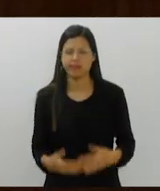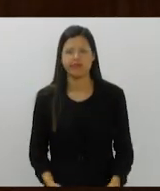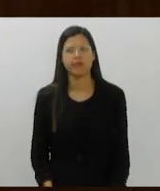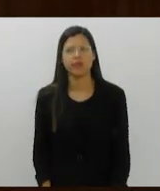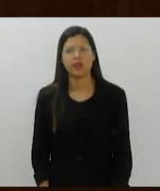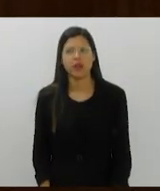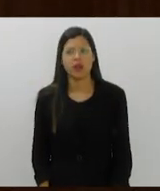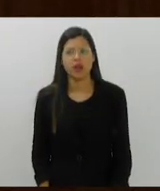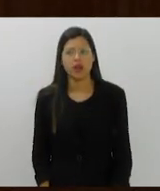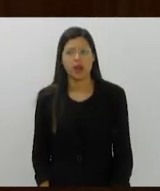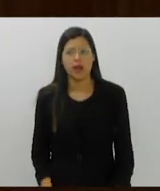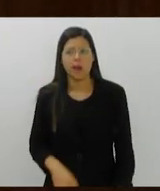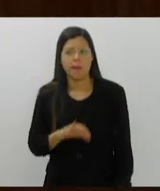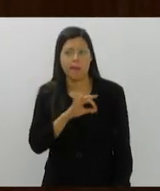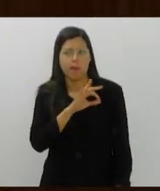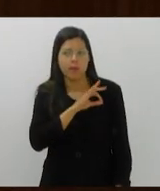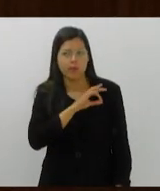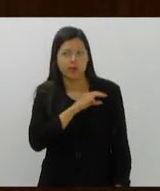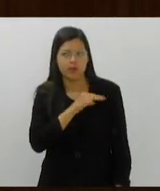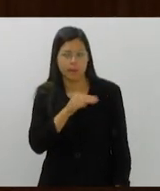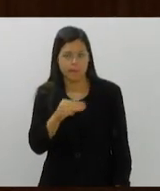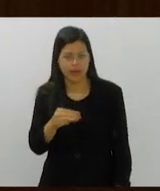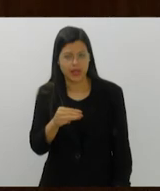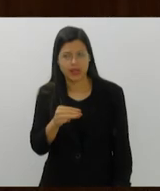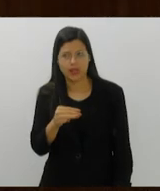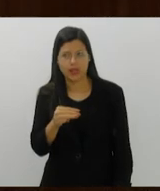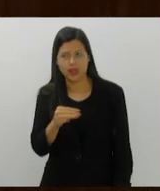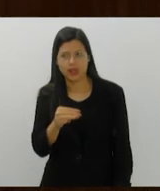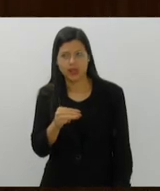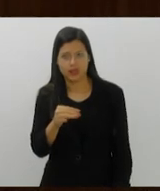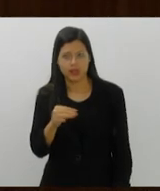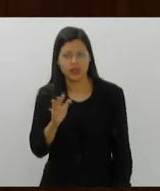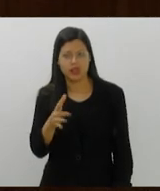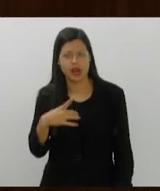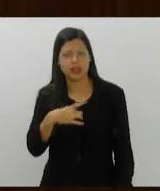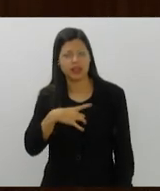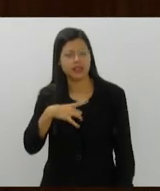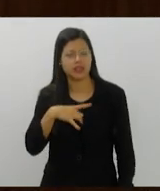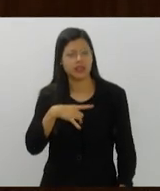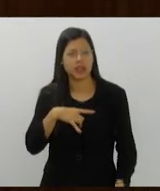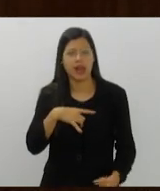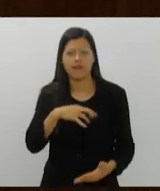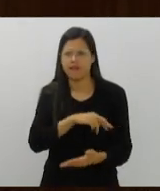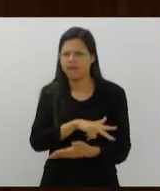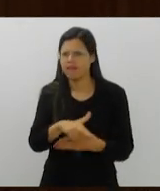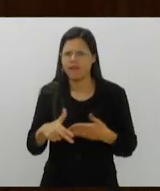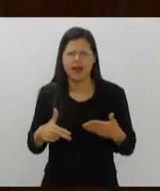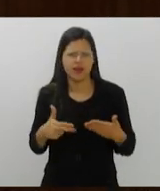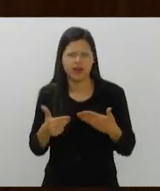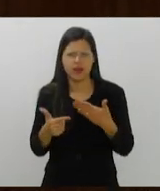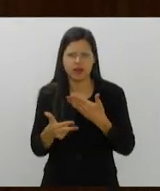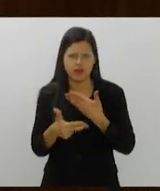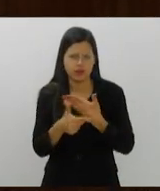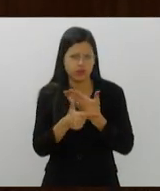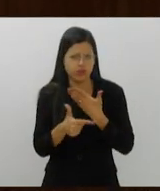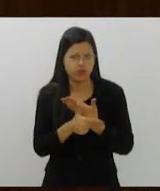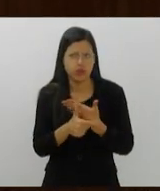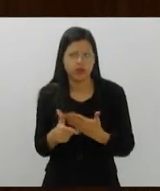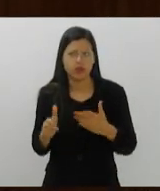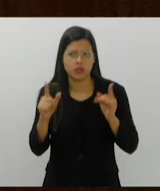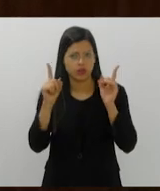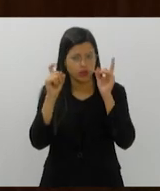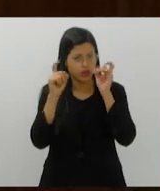como a Polícia Militar, que já tem entre tantas tarefas de difícil, de grau